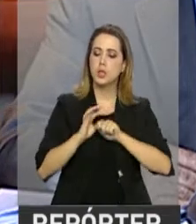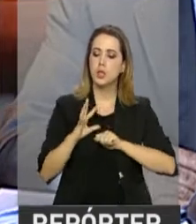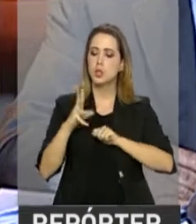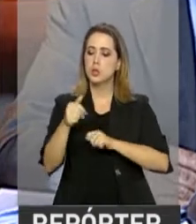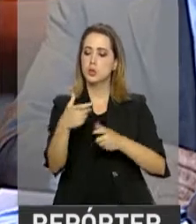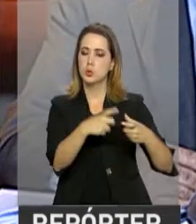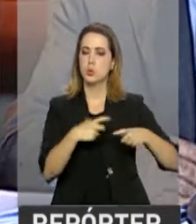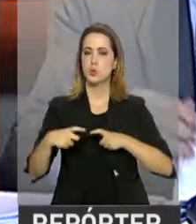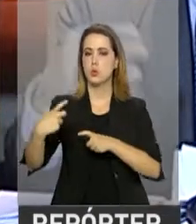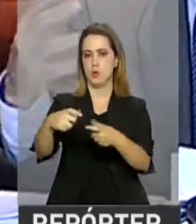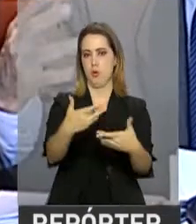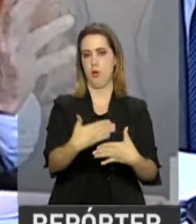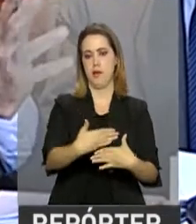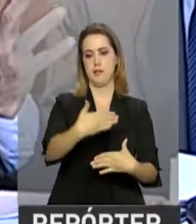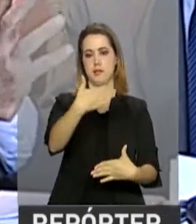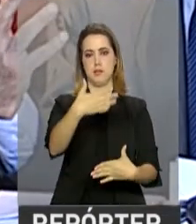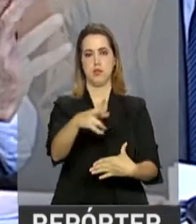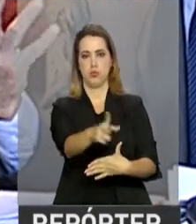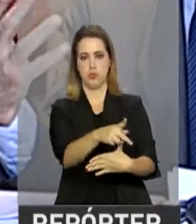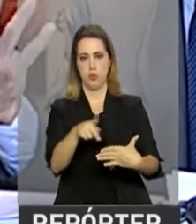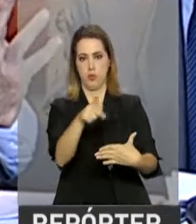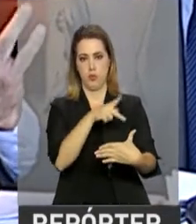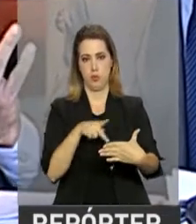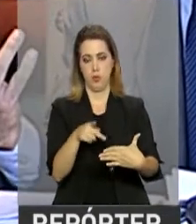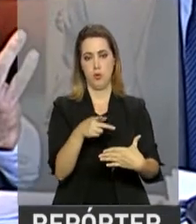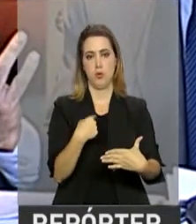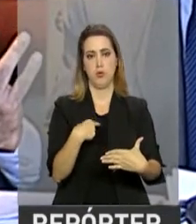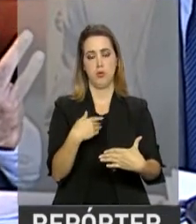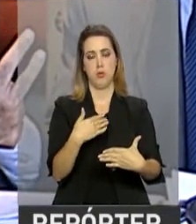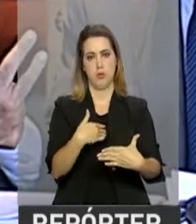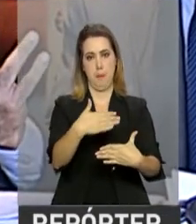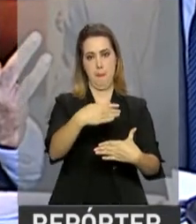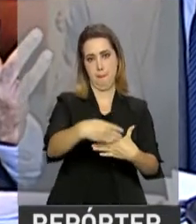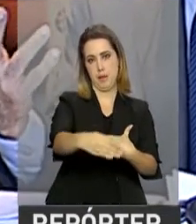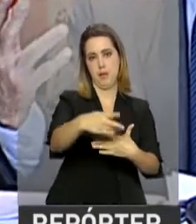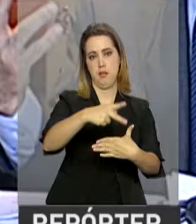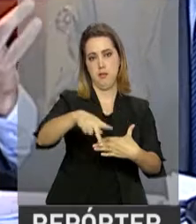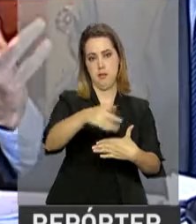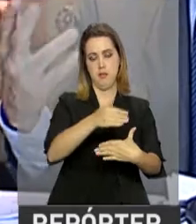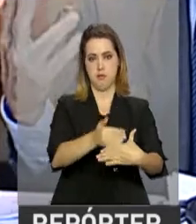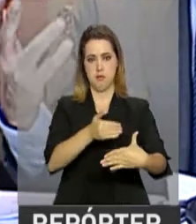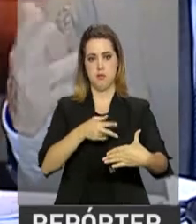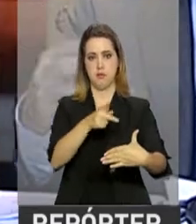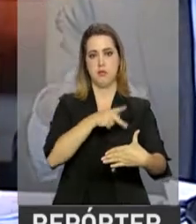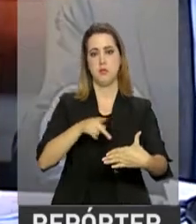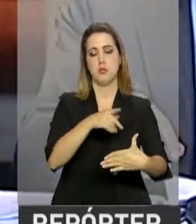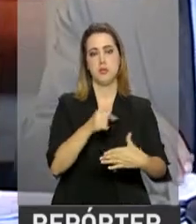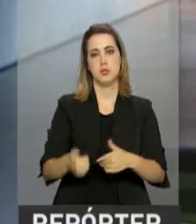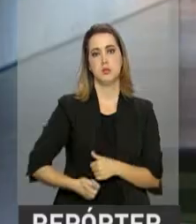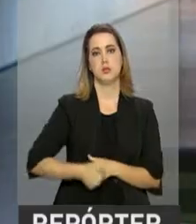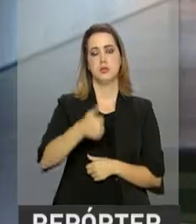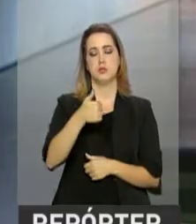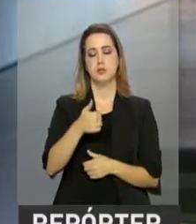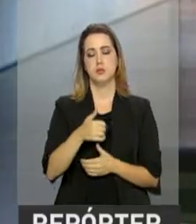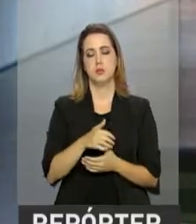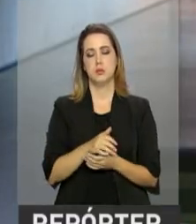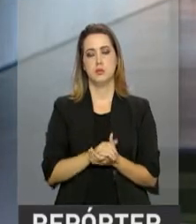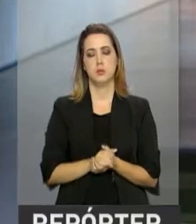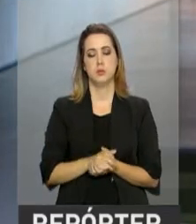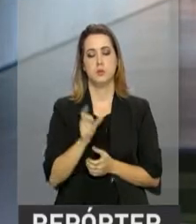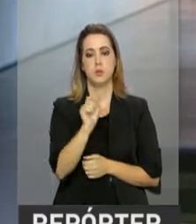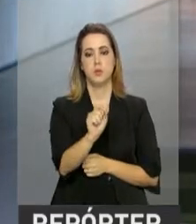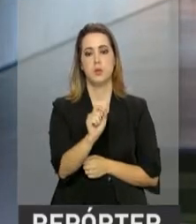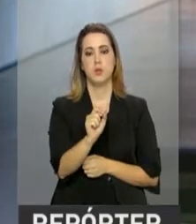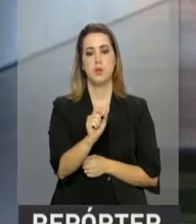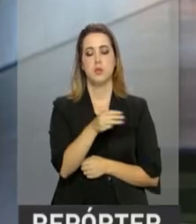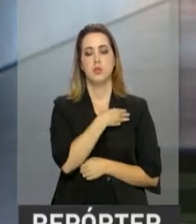esses lugares para tornar a ocupação mais civilizada, mais decente. Segundo